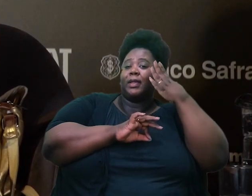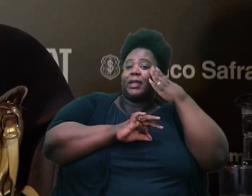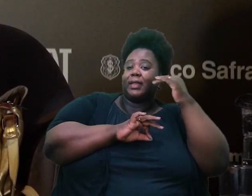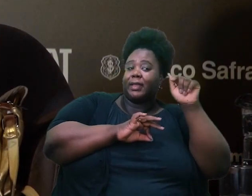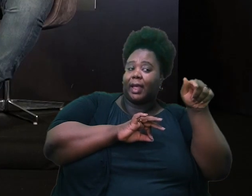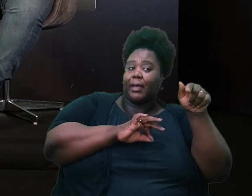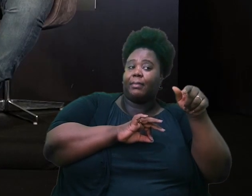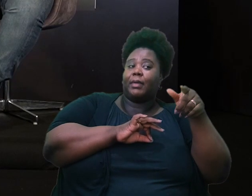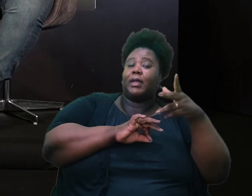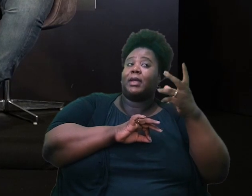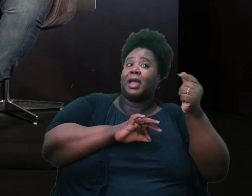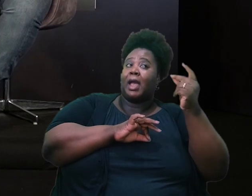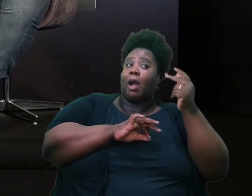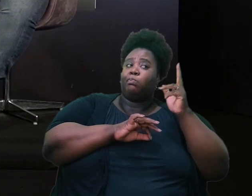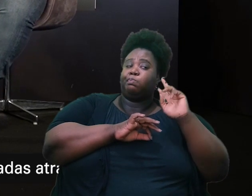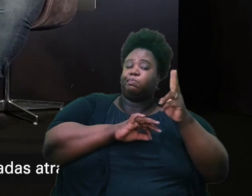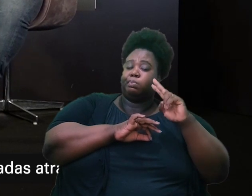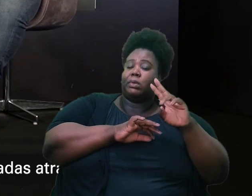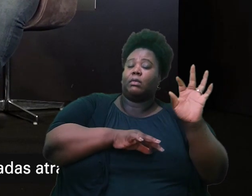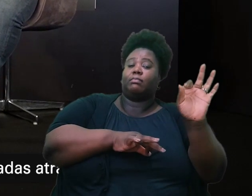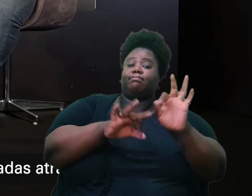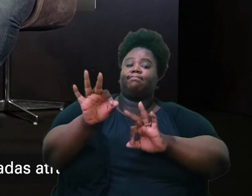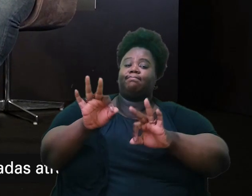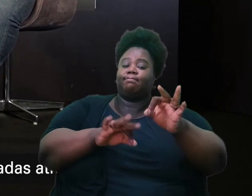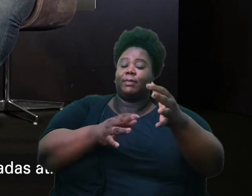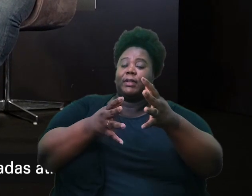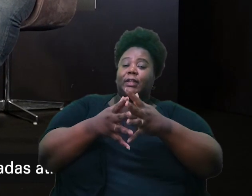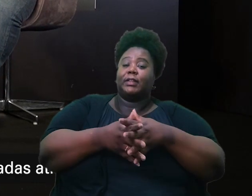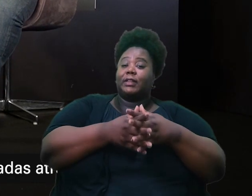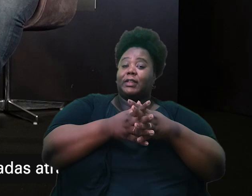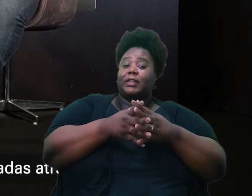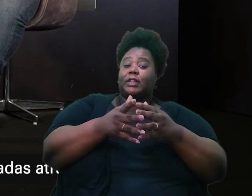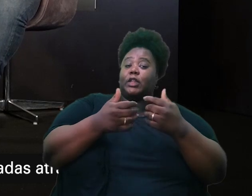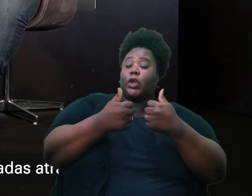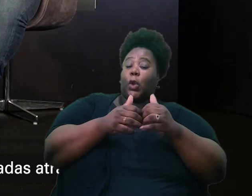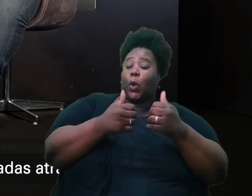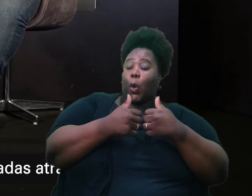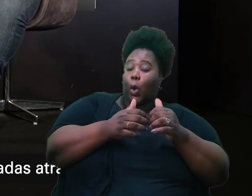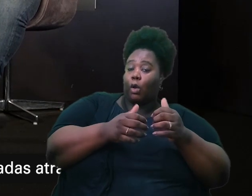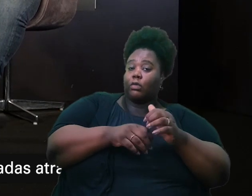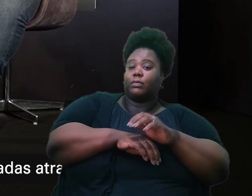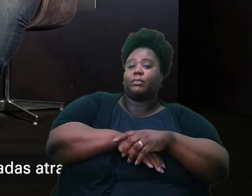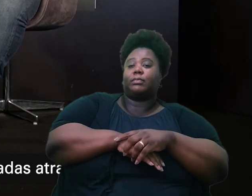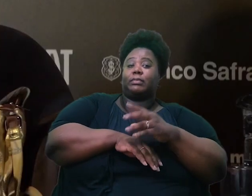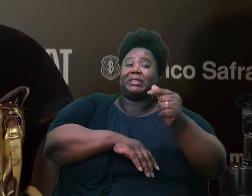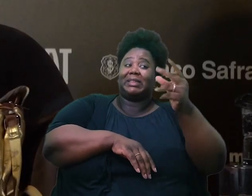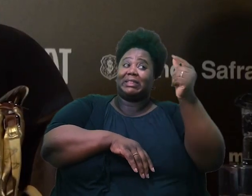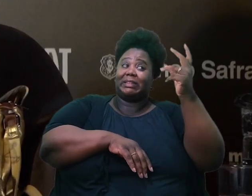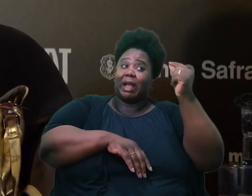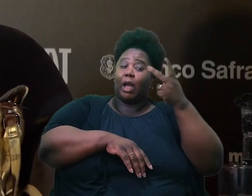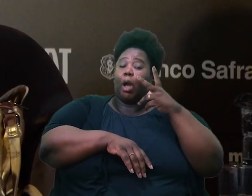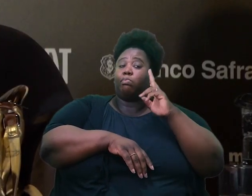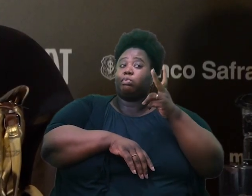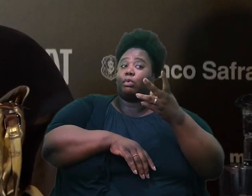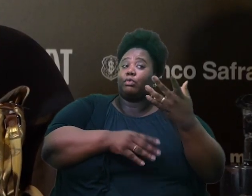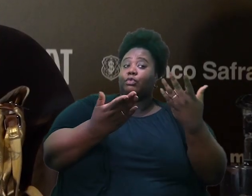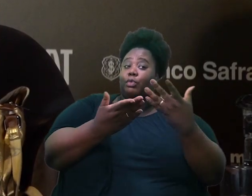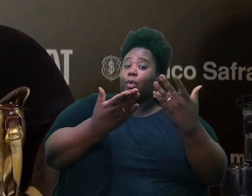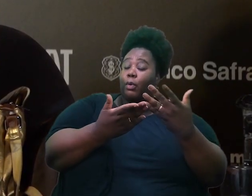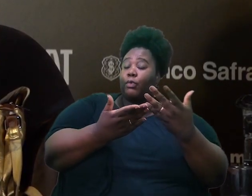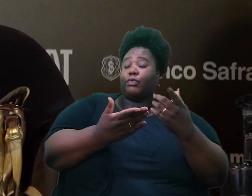mesmas dificuldades de locomoção, né, de transporte que eu enfrentava há décadas atrás, as pessoas enfrentam